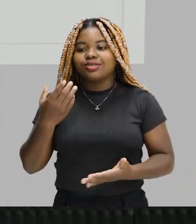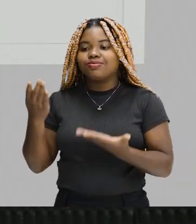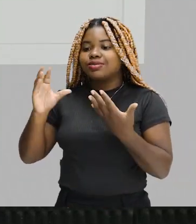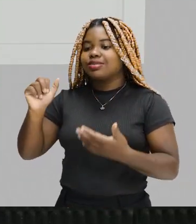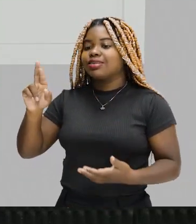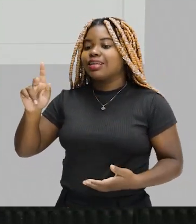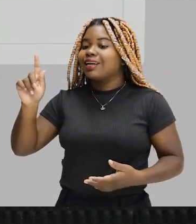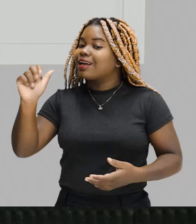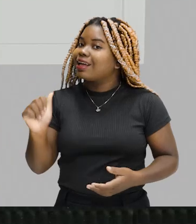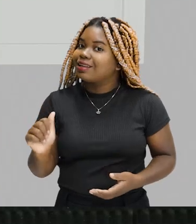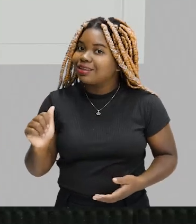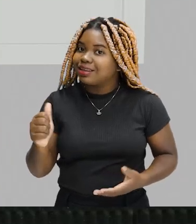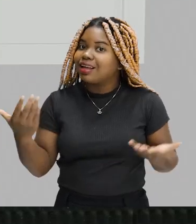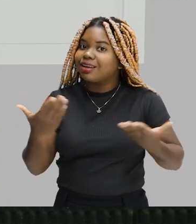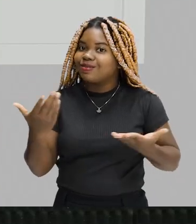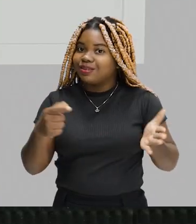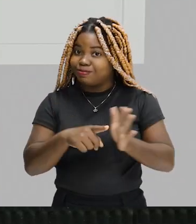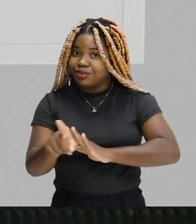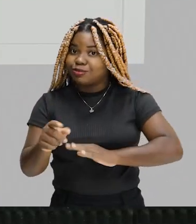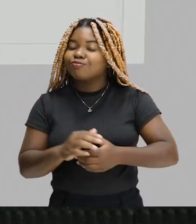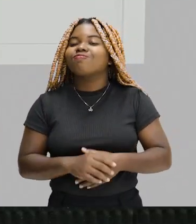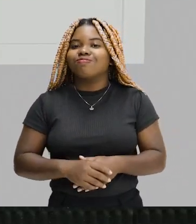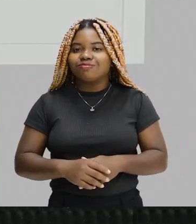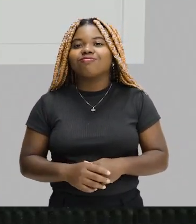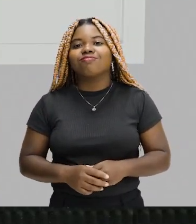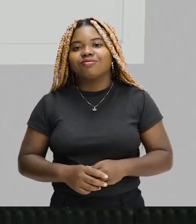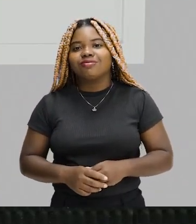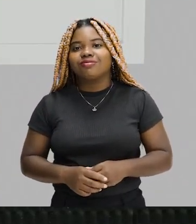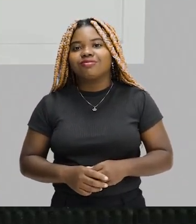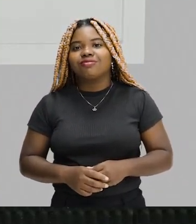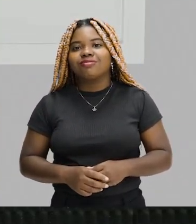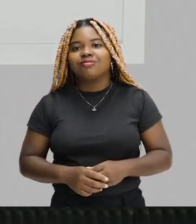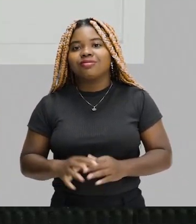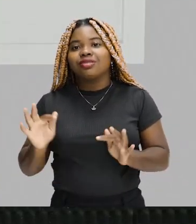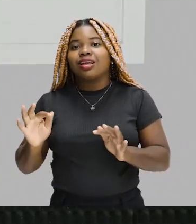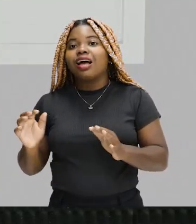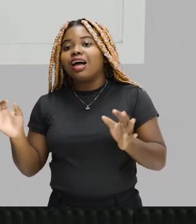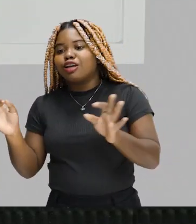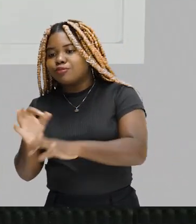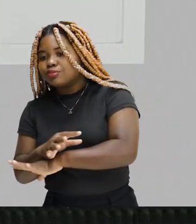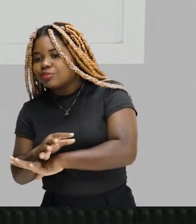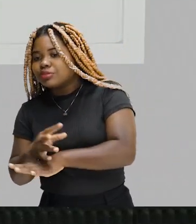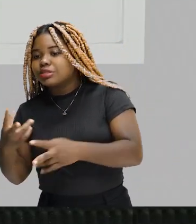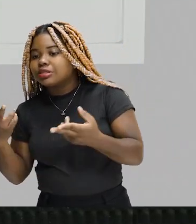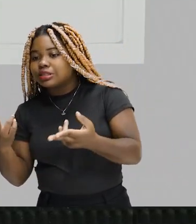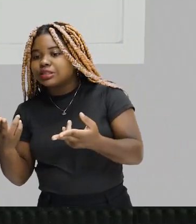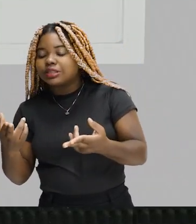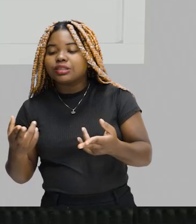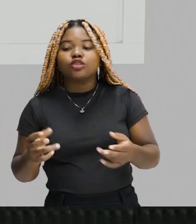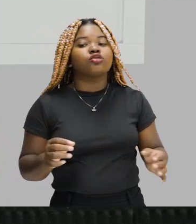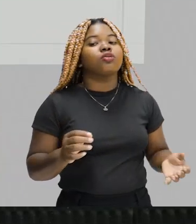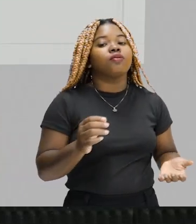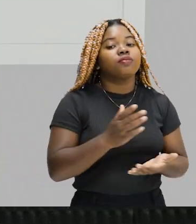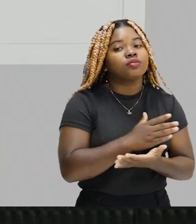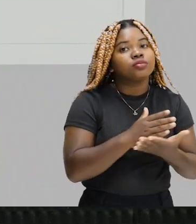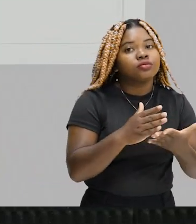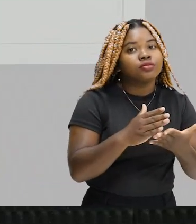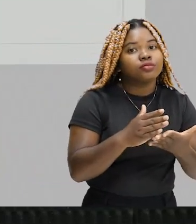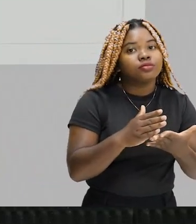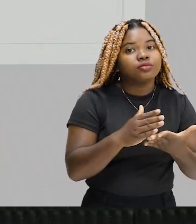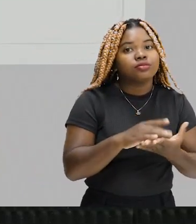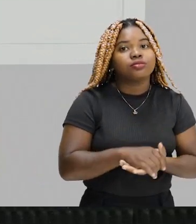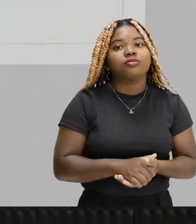que é o caso da nossa questão. Né? Ou seja, a carga final, a carga total final, tem que ser igual à carga total